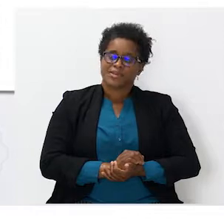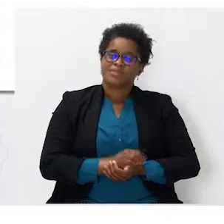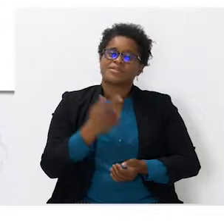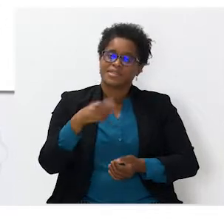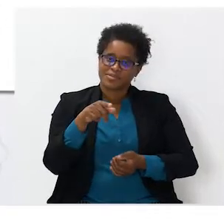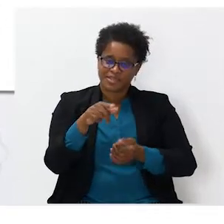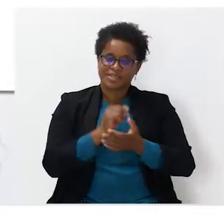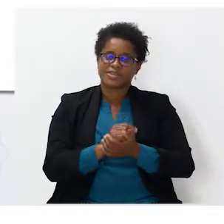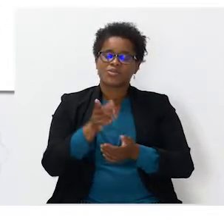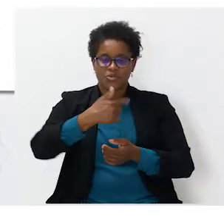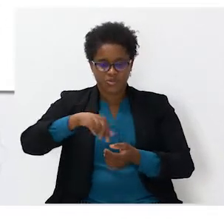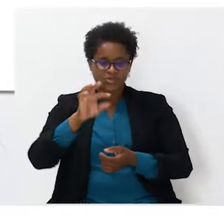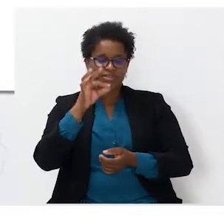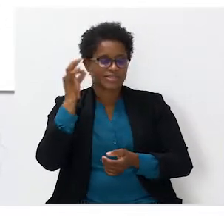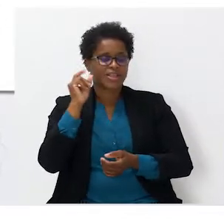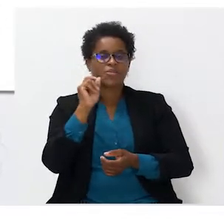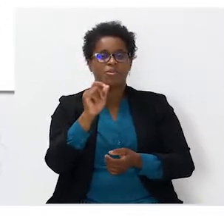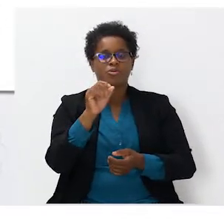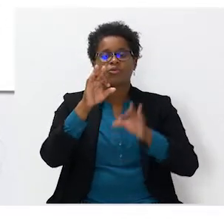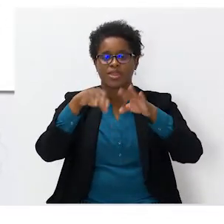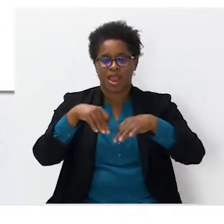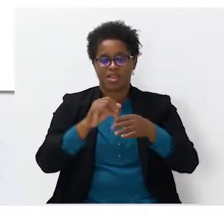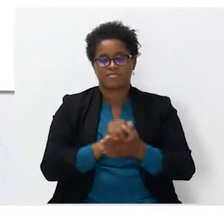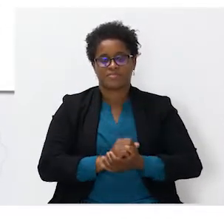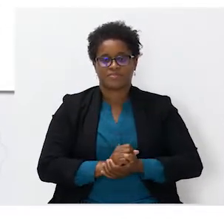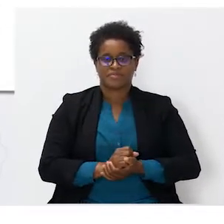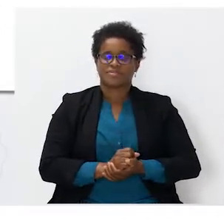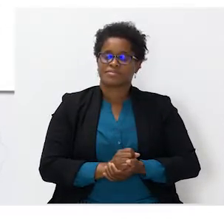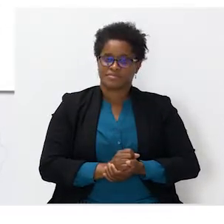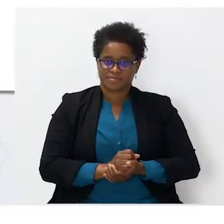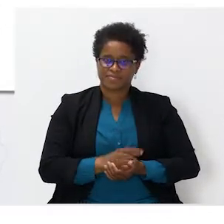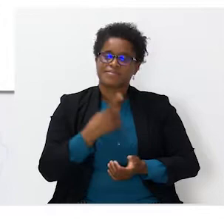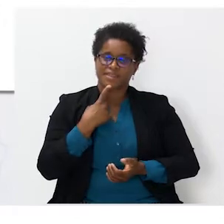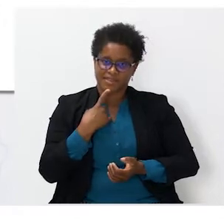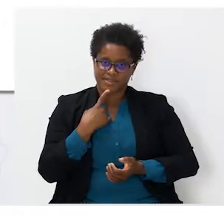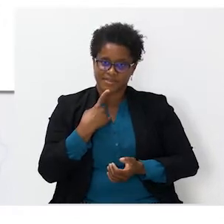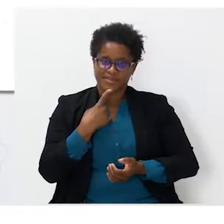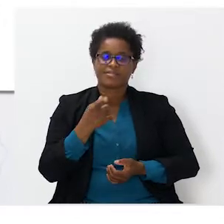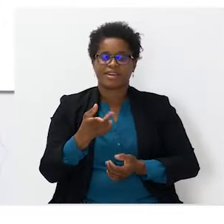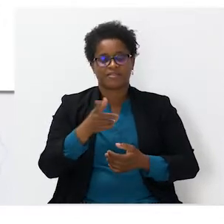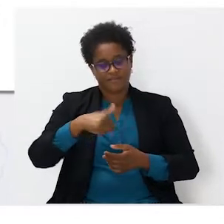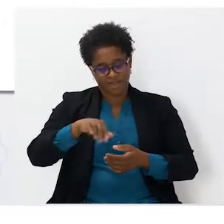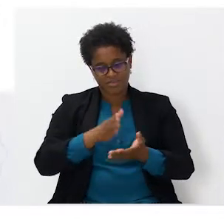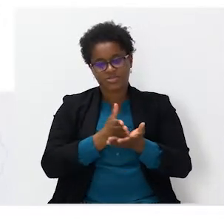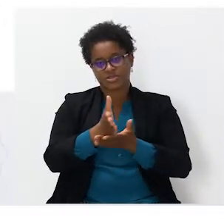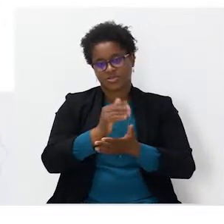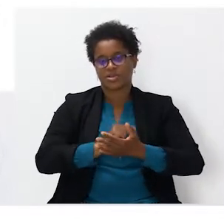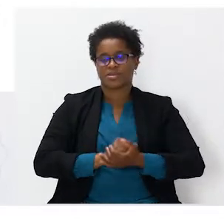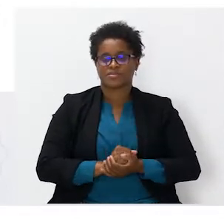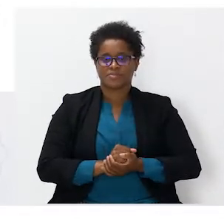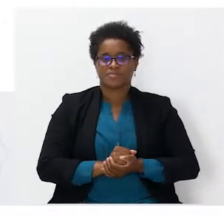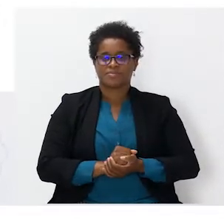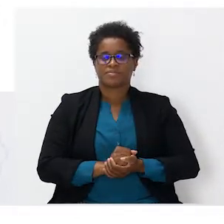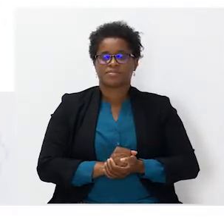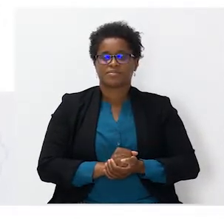Temos aqui o nosso sinal do ponto final, entendidos? Vamos continuar.